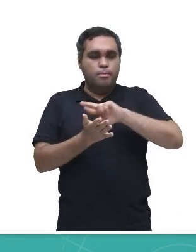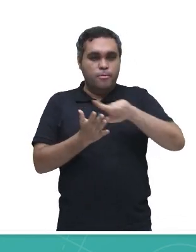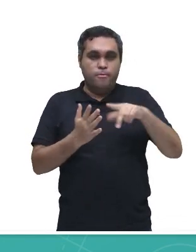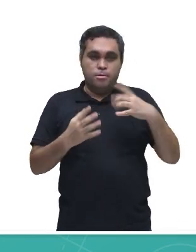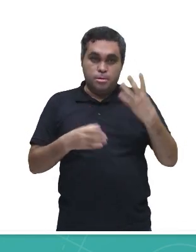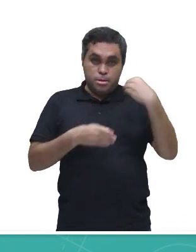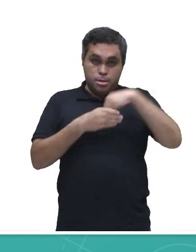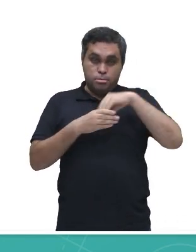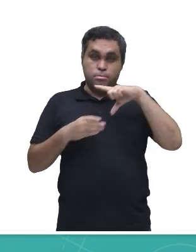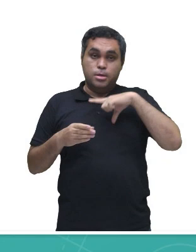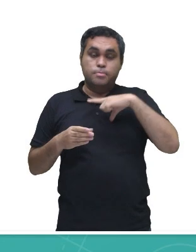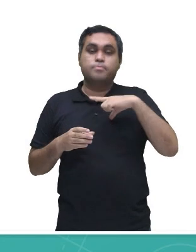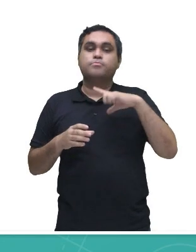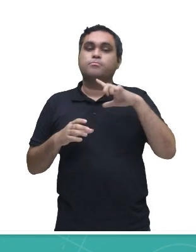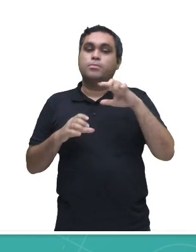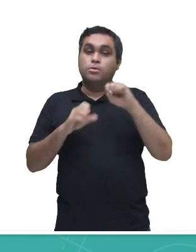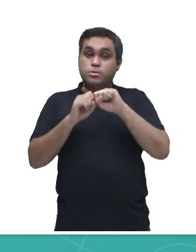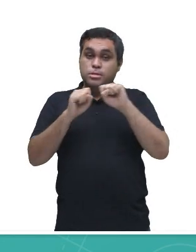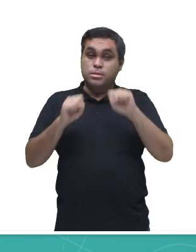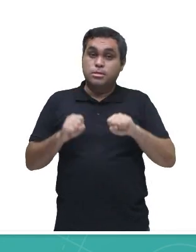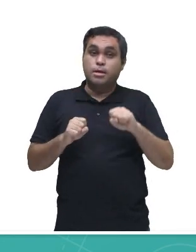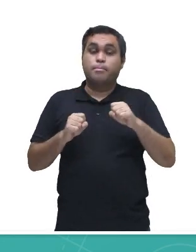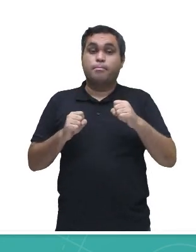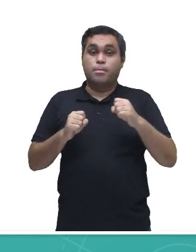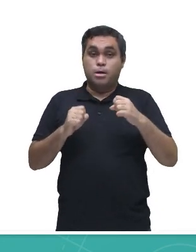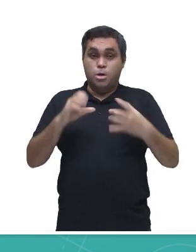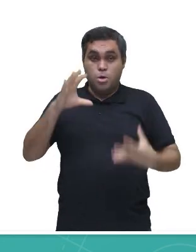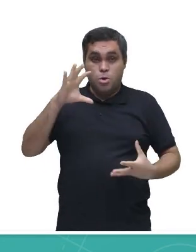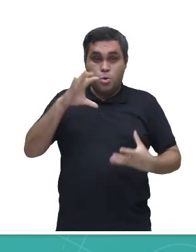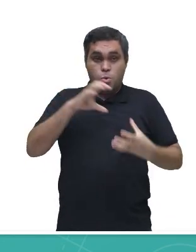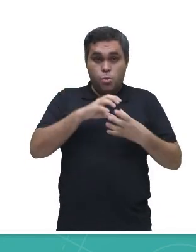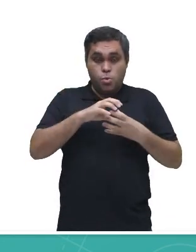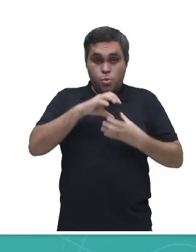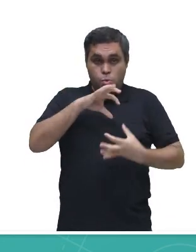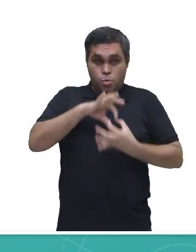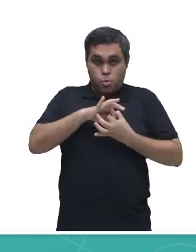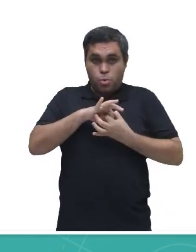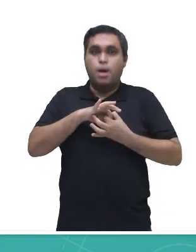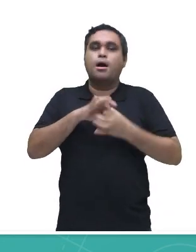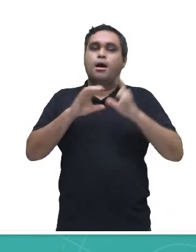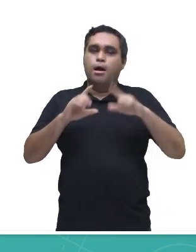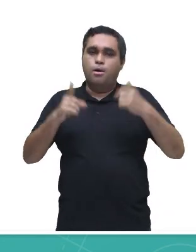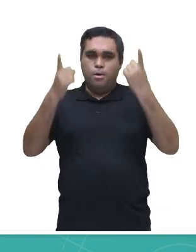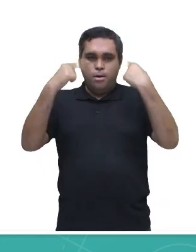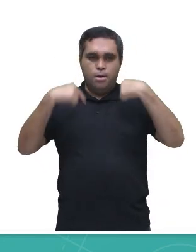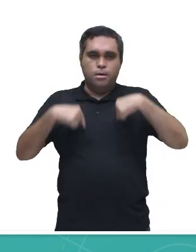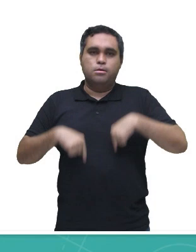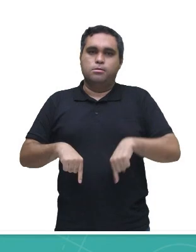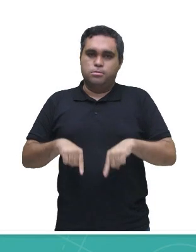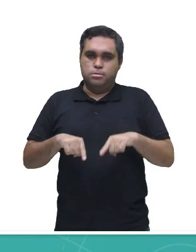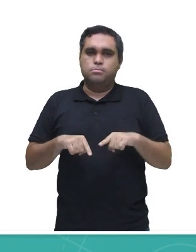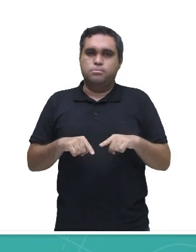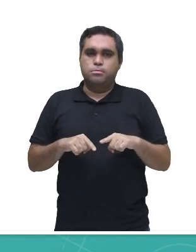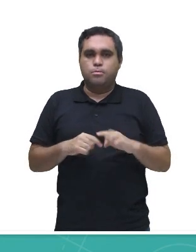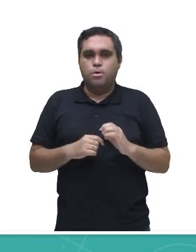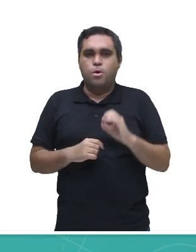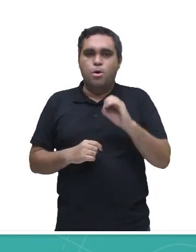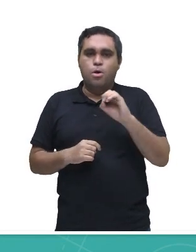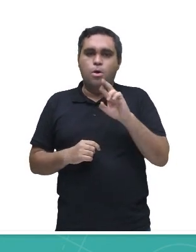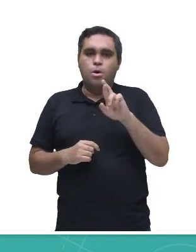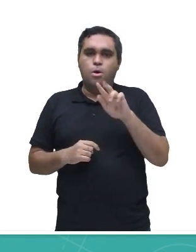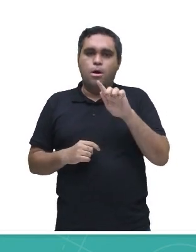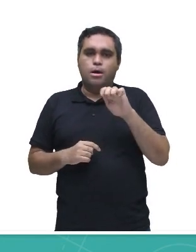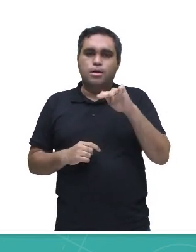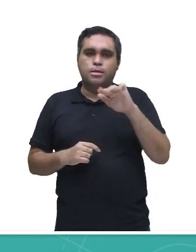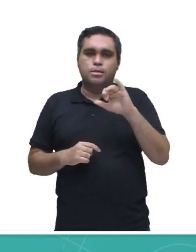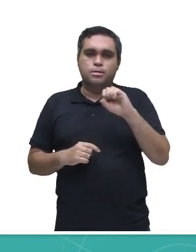sistemas vão formar um organismo, é assim que começa, ok? assim que inicia com célula e aí chega na